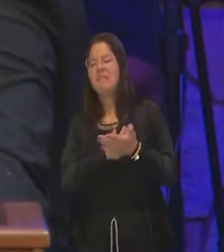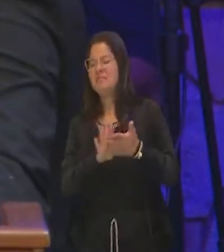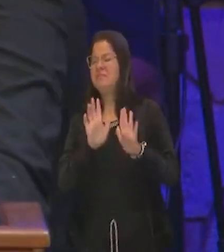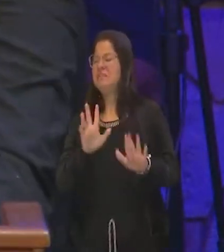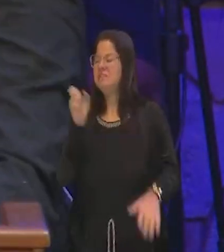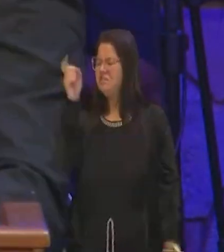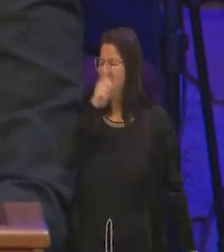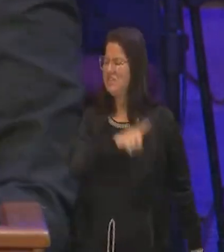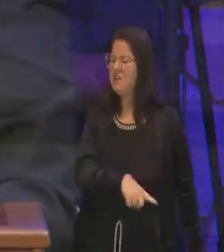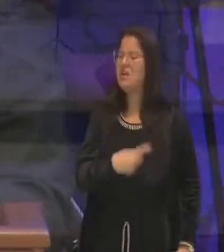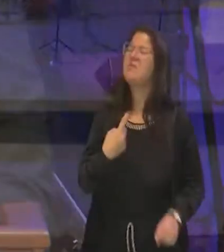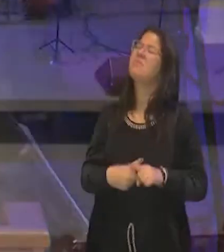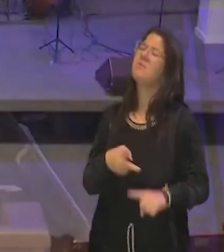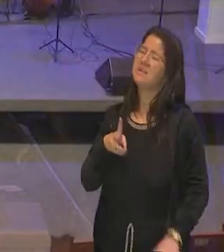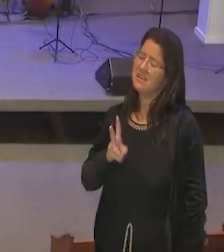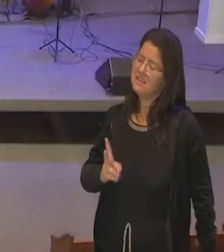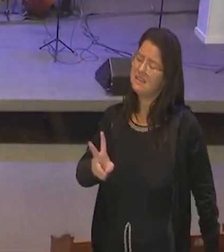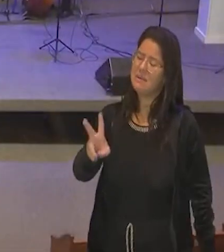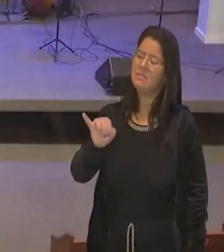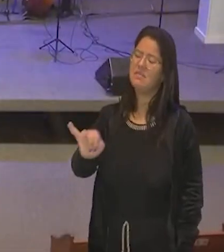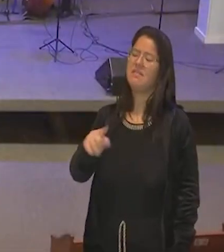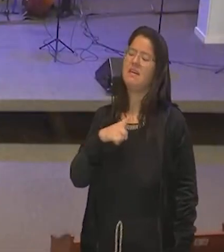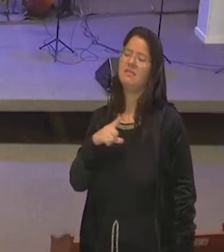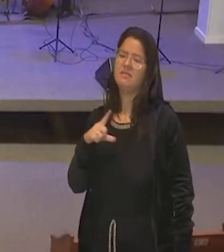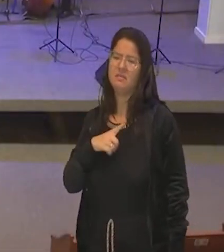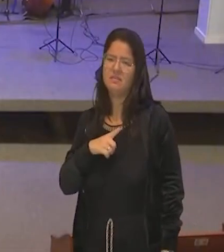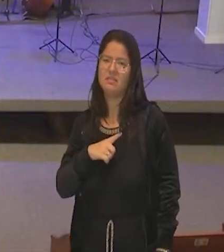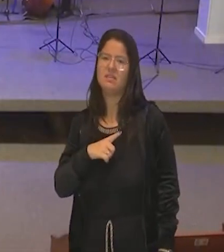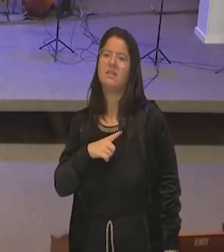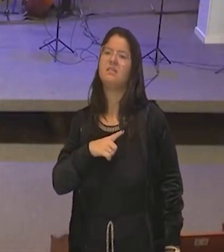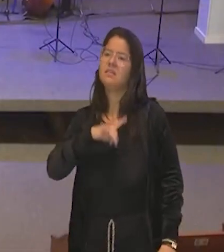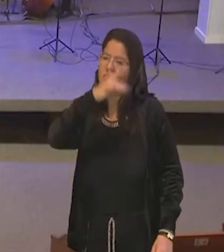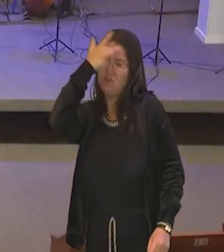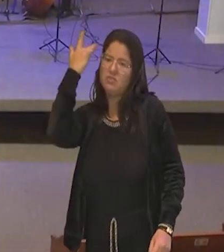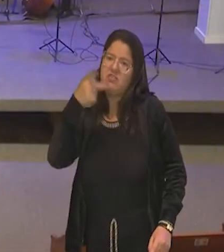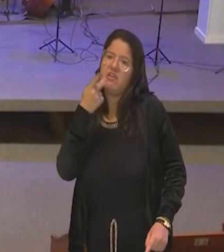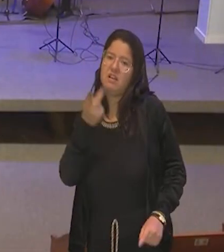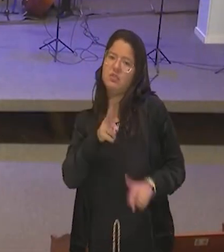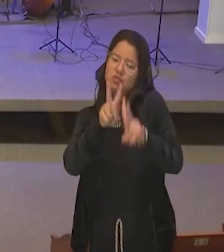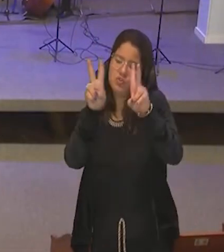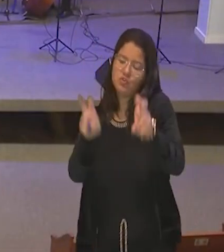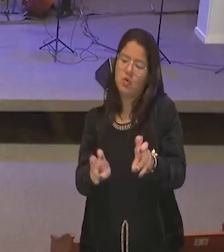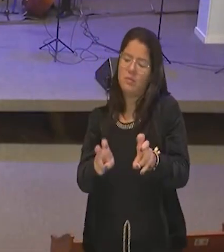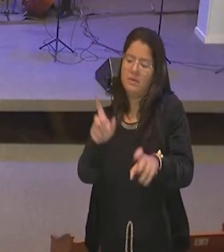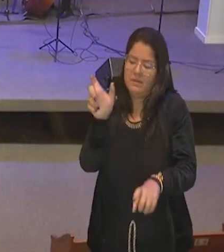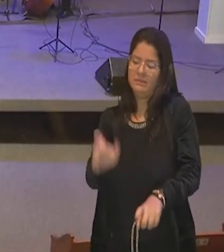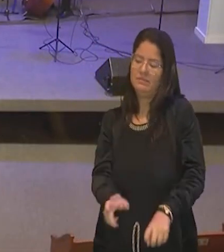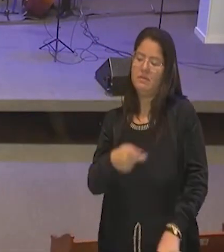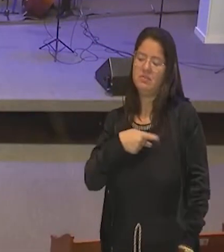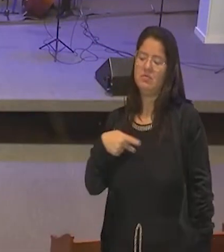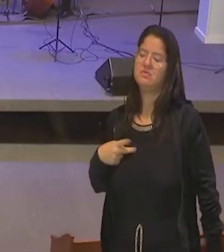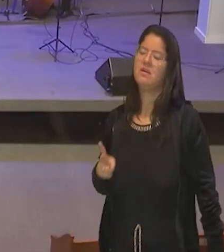Porque sempre haverá alguma coisa que dirão. Sempre haverá.